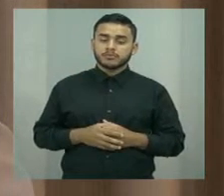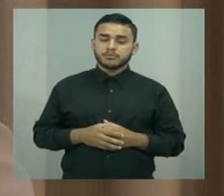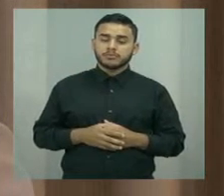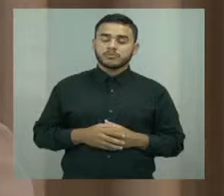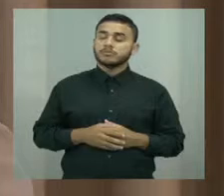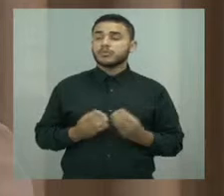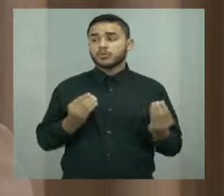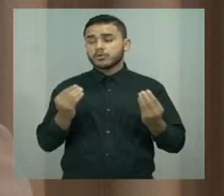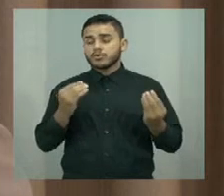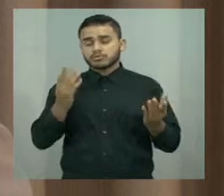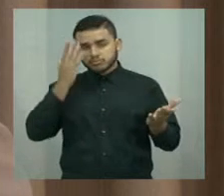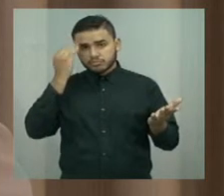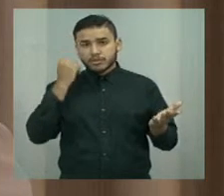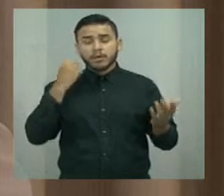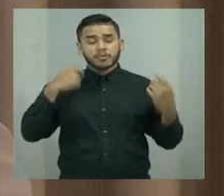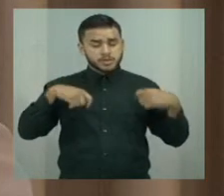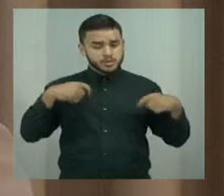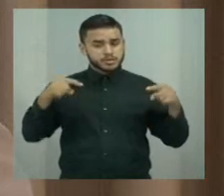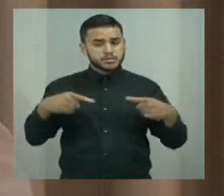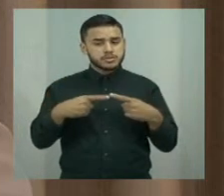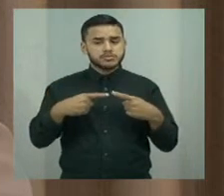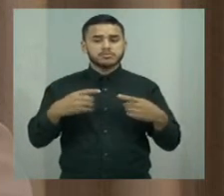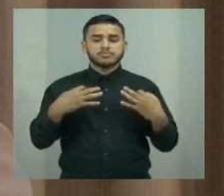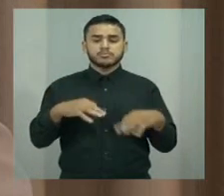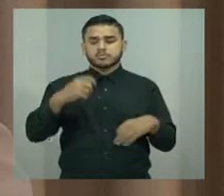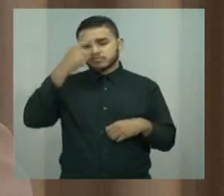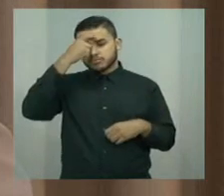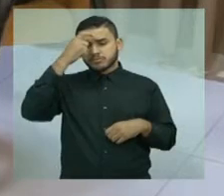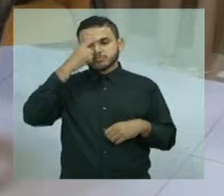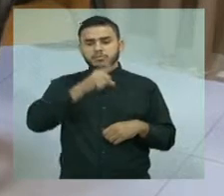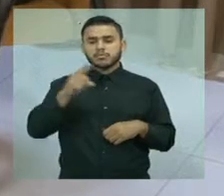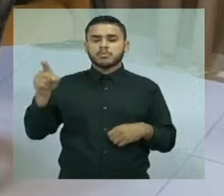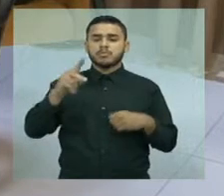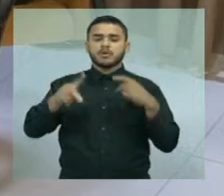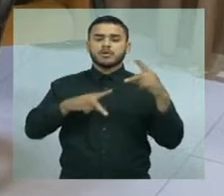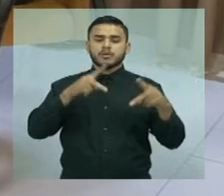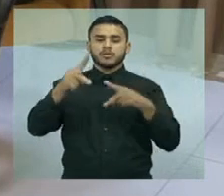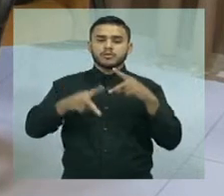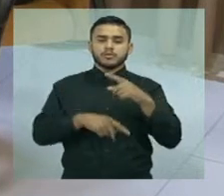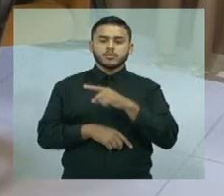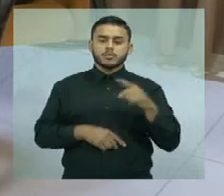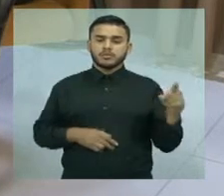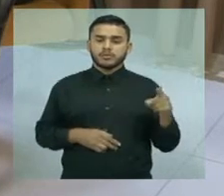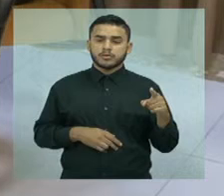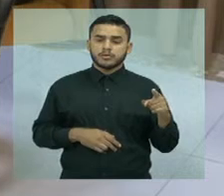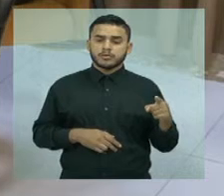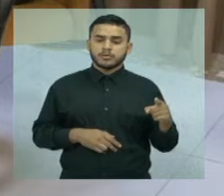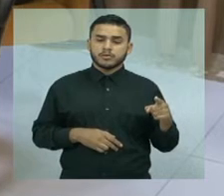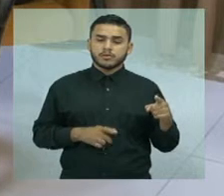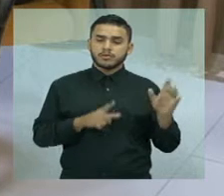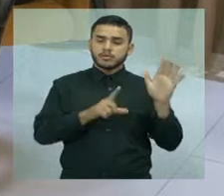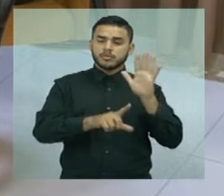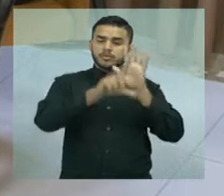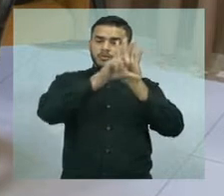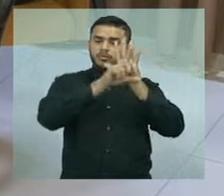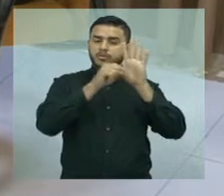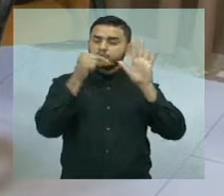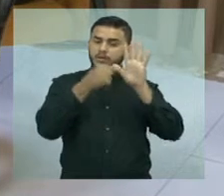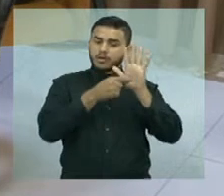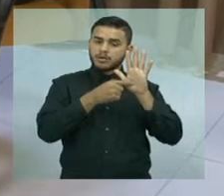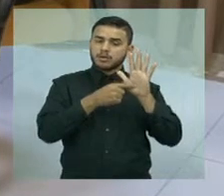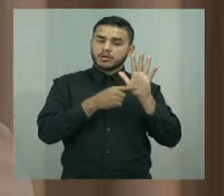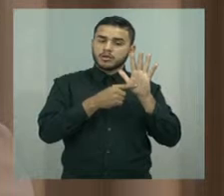absorver, né? Então, é importante essa conscientização da população e saber que a lei ela foi